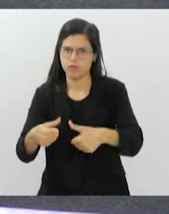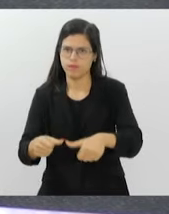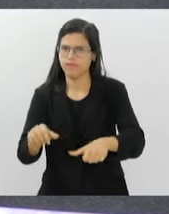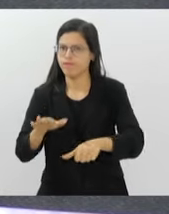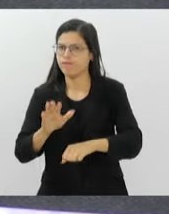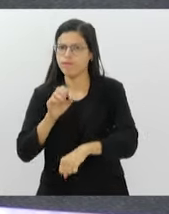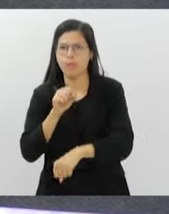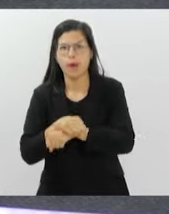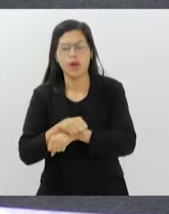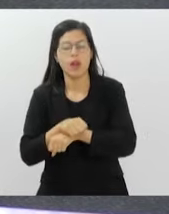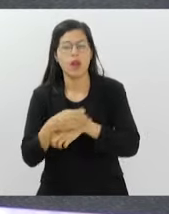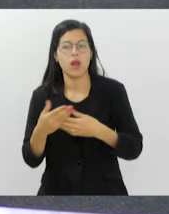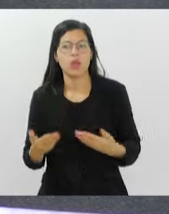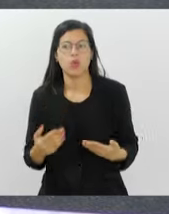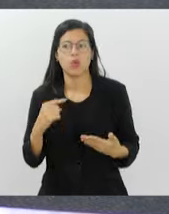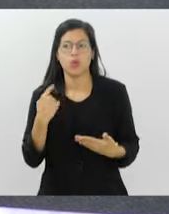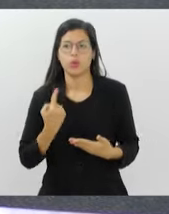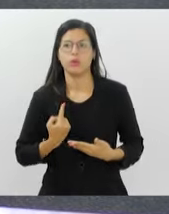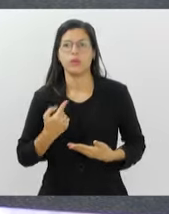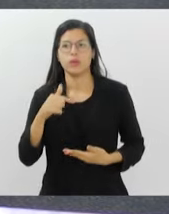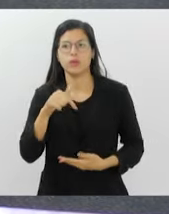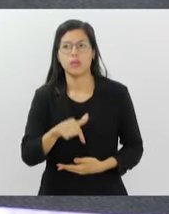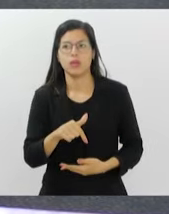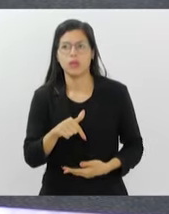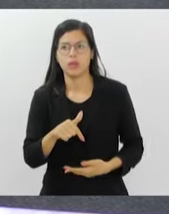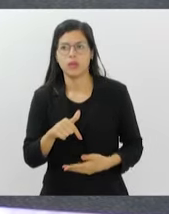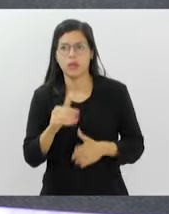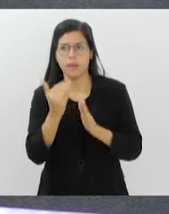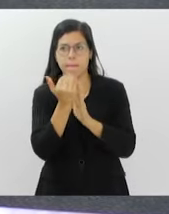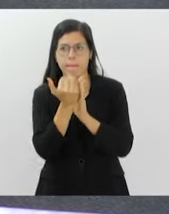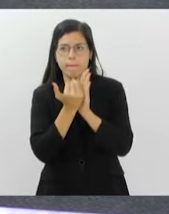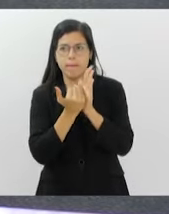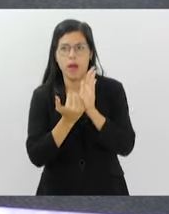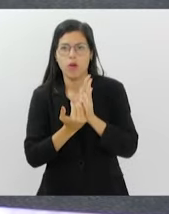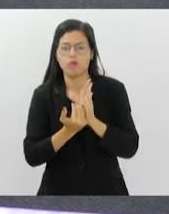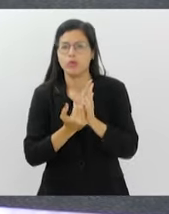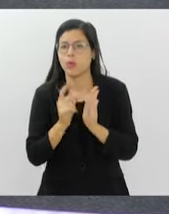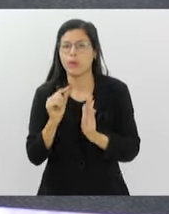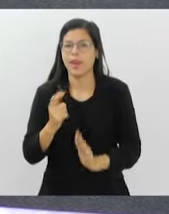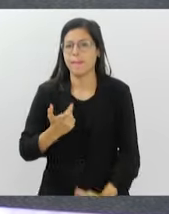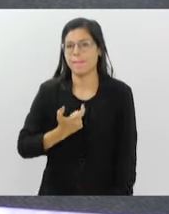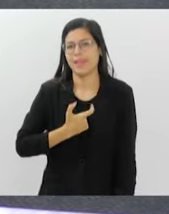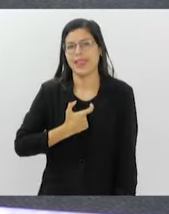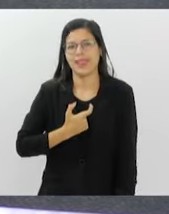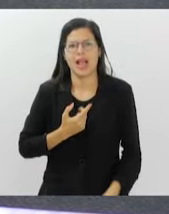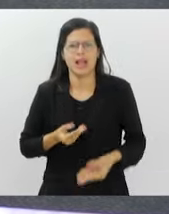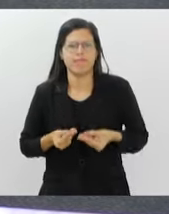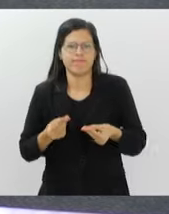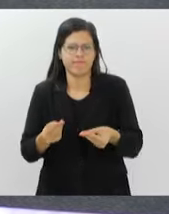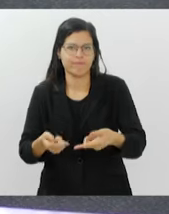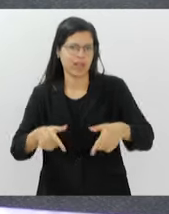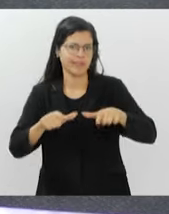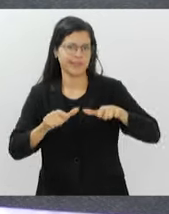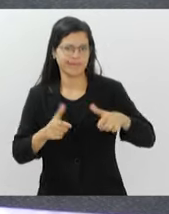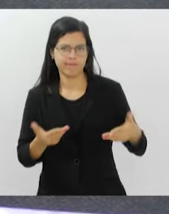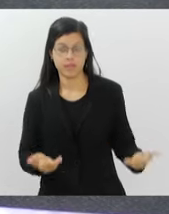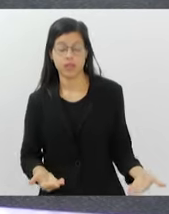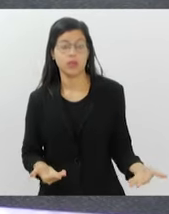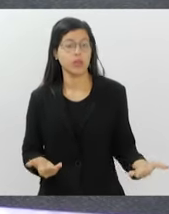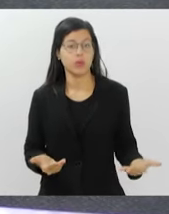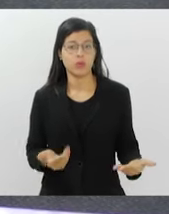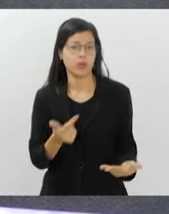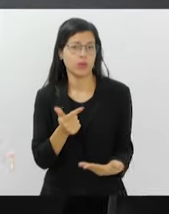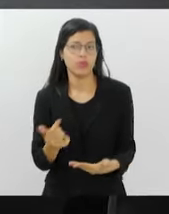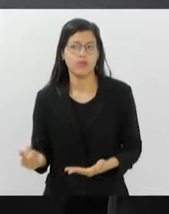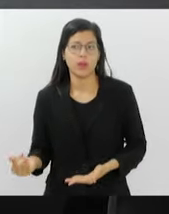e deixar esse e a gente aqui ocupar a pauta com medalha com outras outros temas que não tem